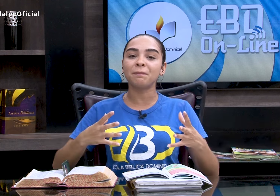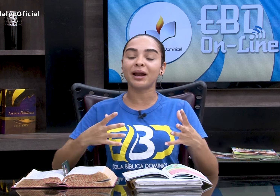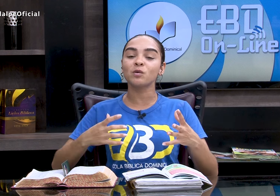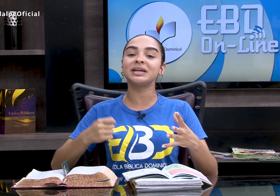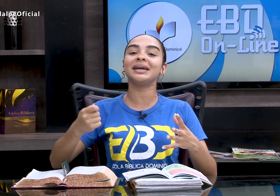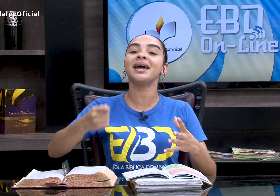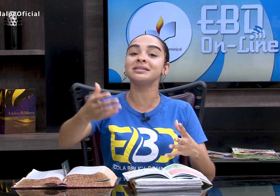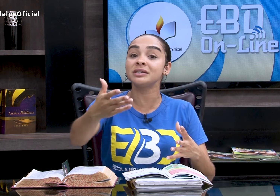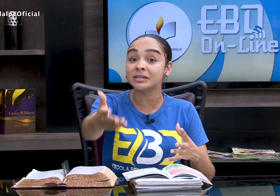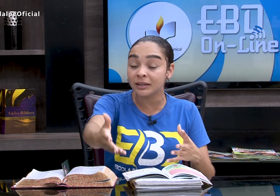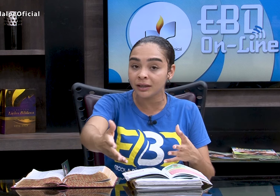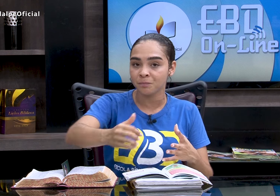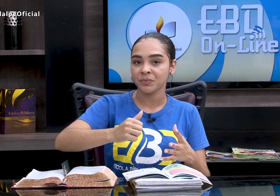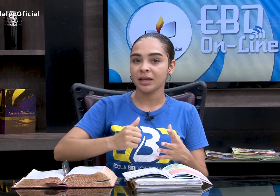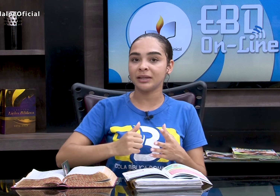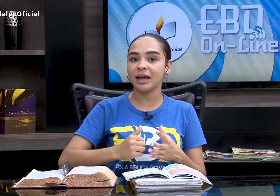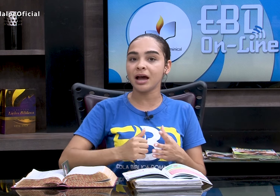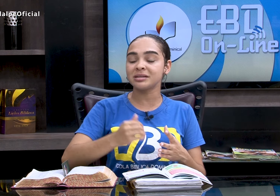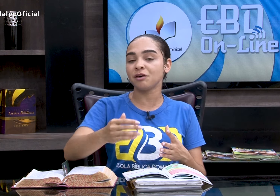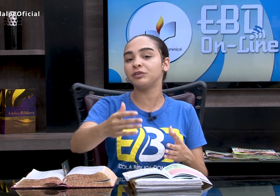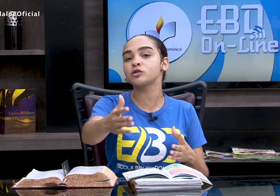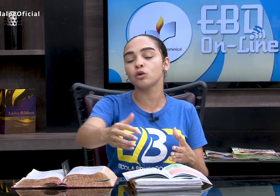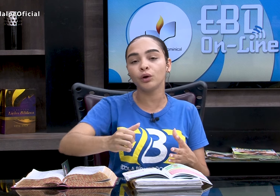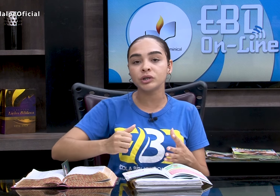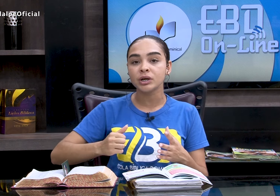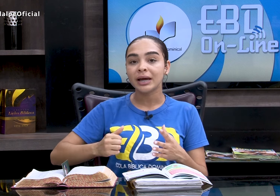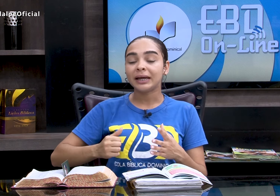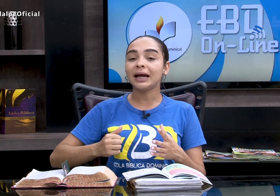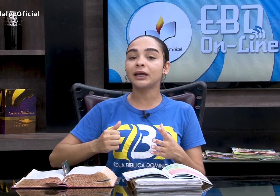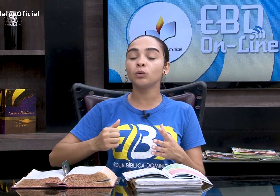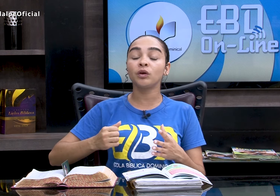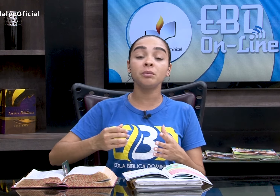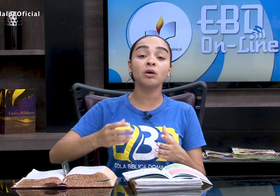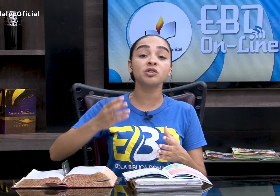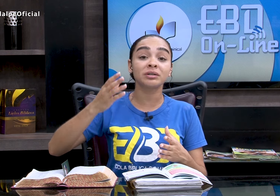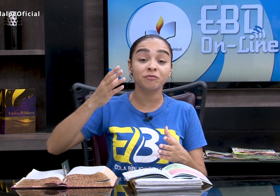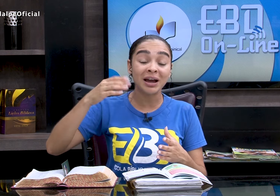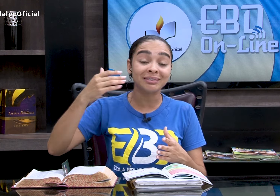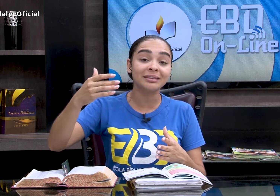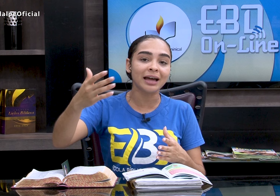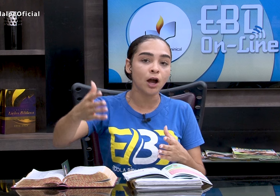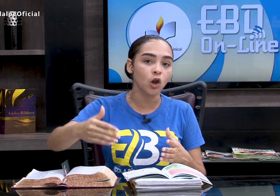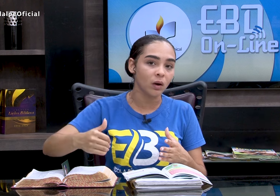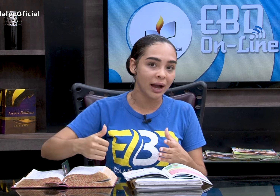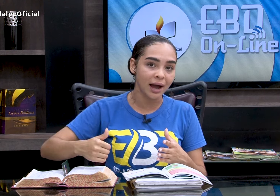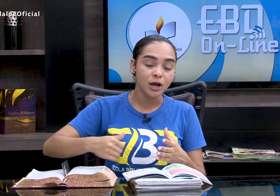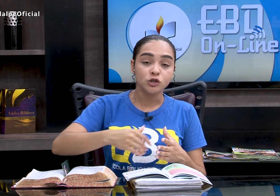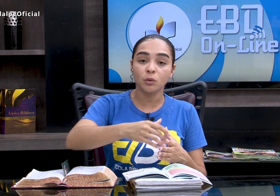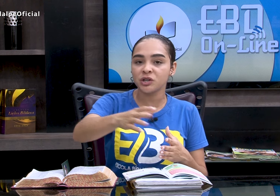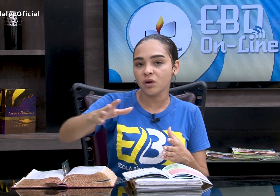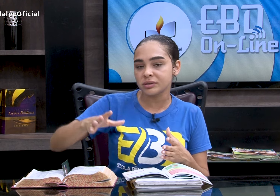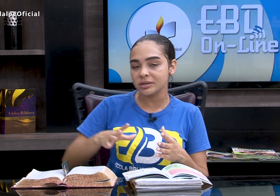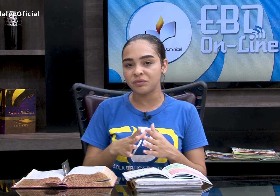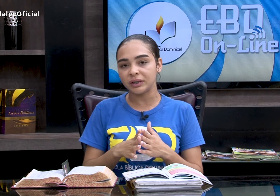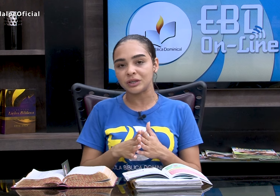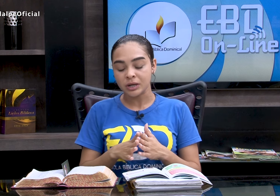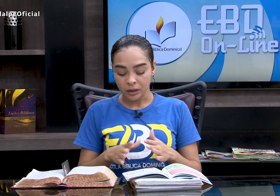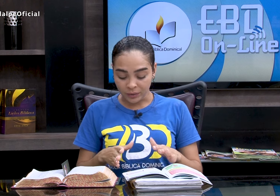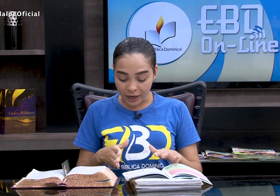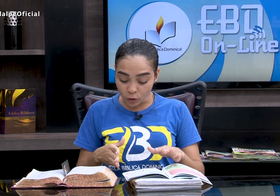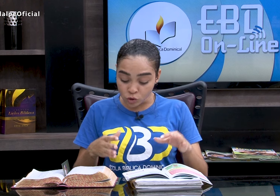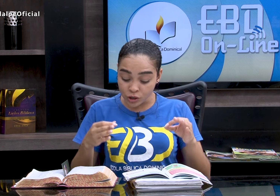força para conseguir resistir né às aflições e aquilo que o inimigo vai tentar colocar sobre as vossas